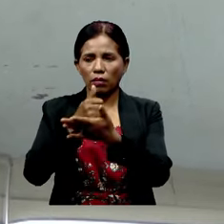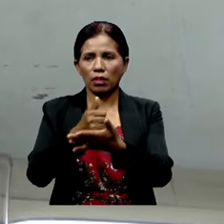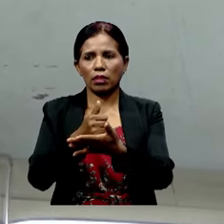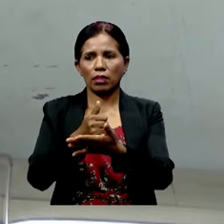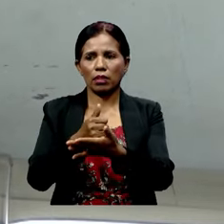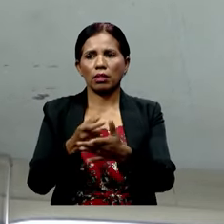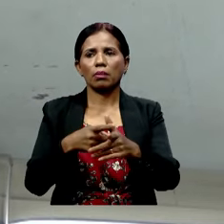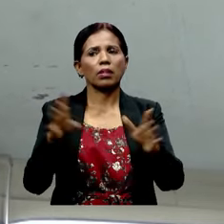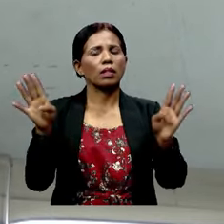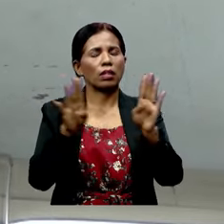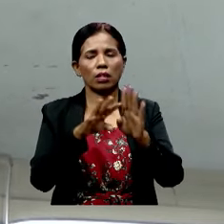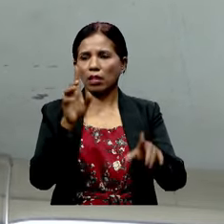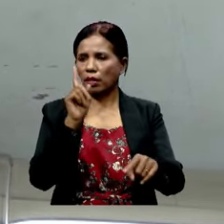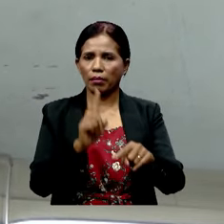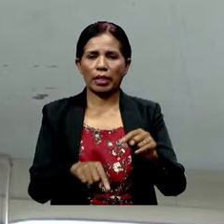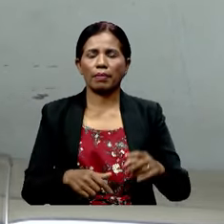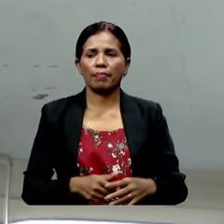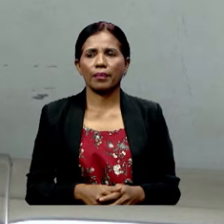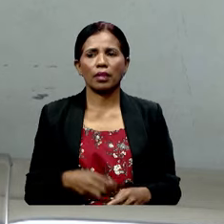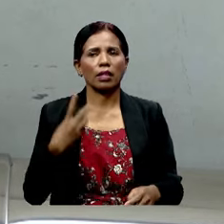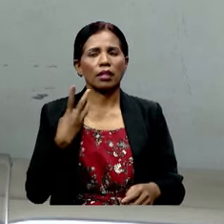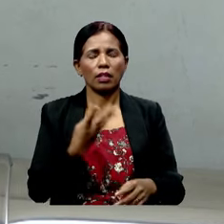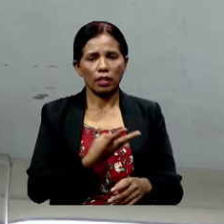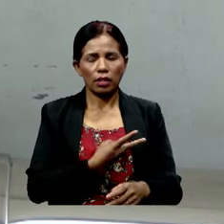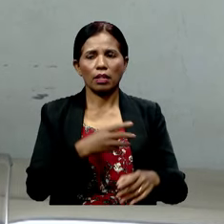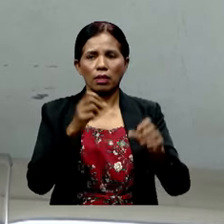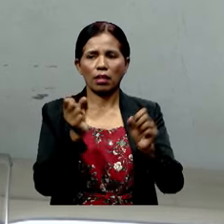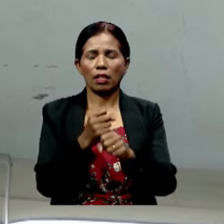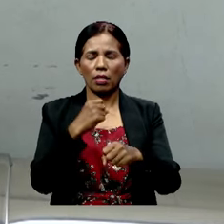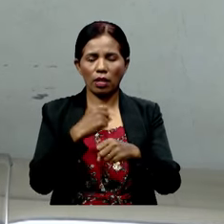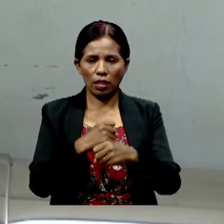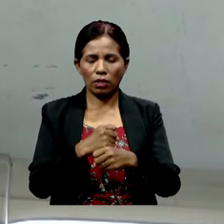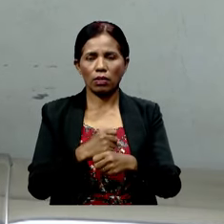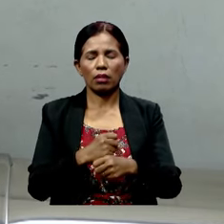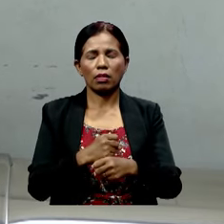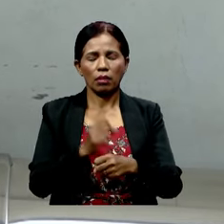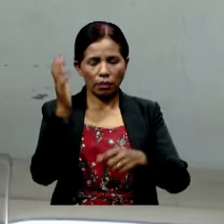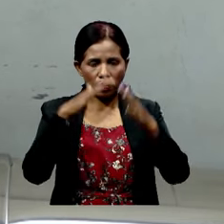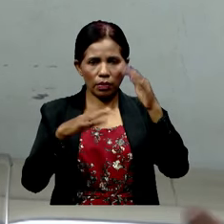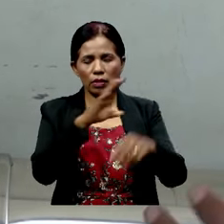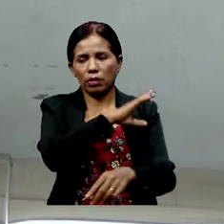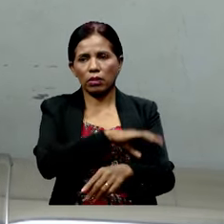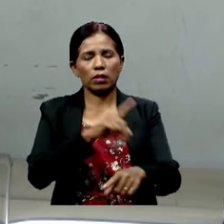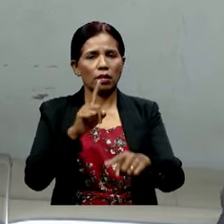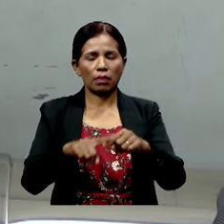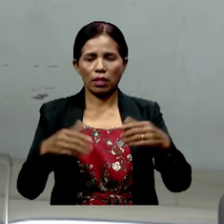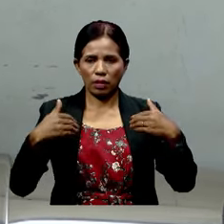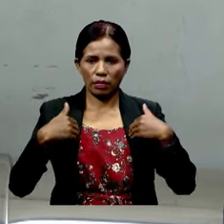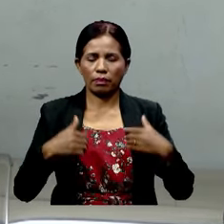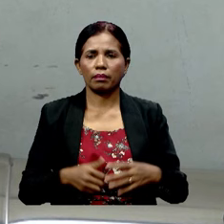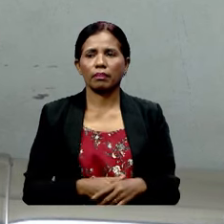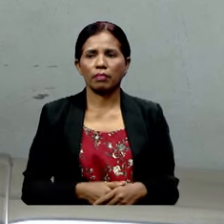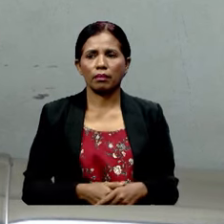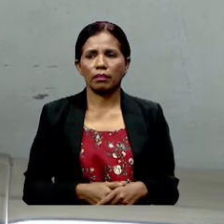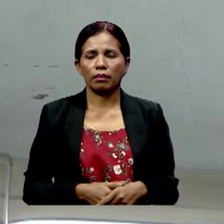para depois taca mal nela vele. Né? Ita duni maca halo com que ita ne segurança nela vele e halo.